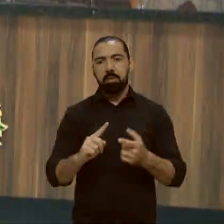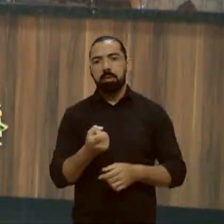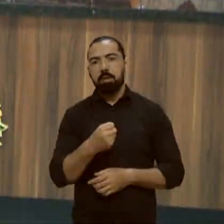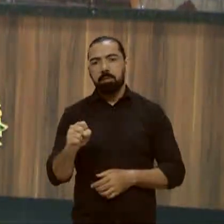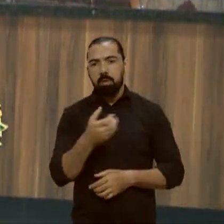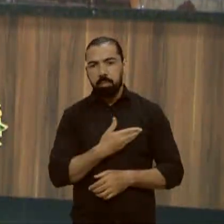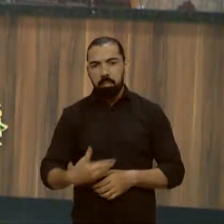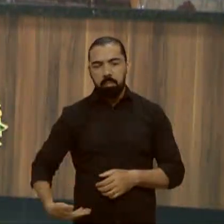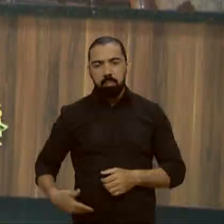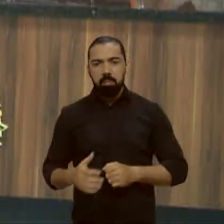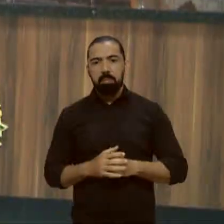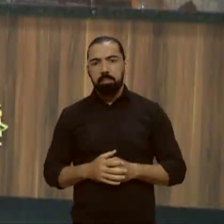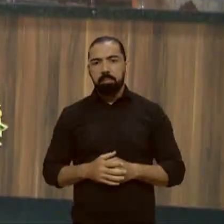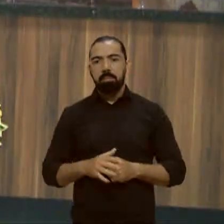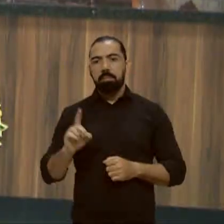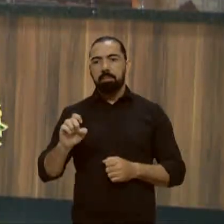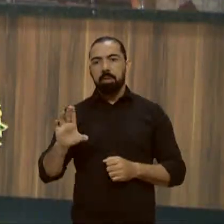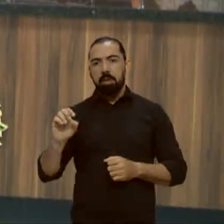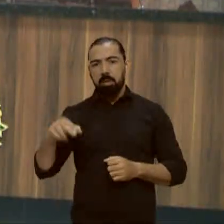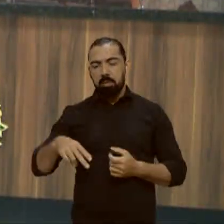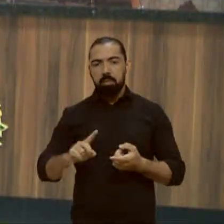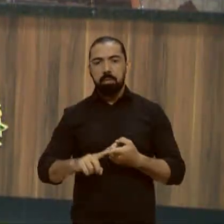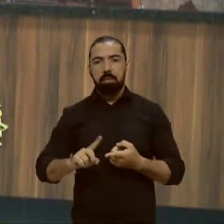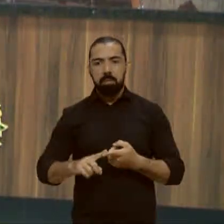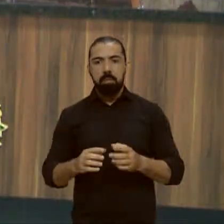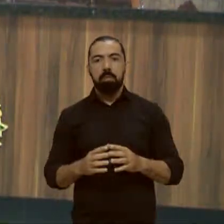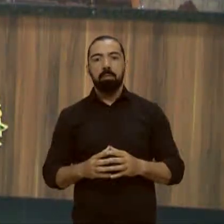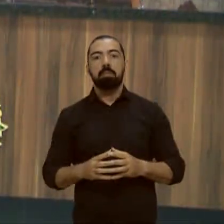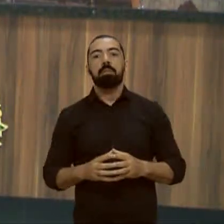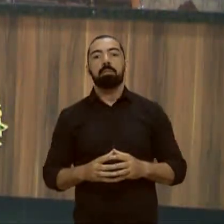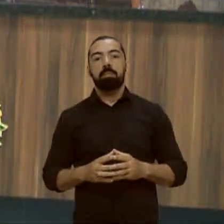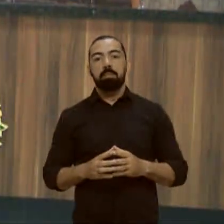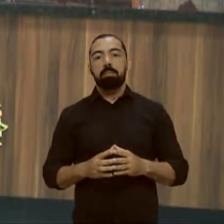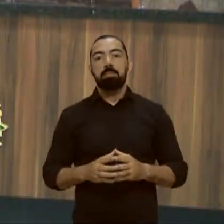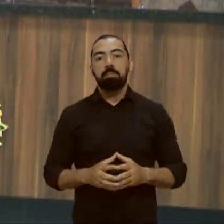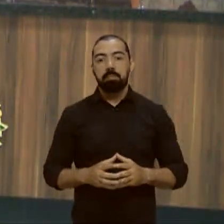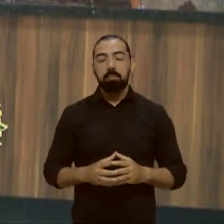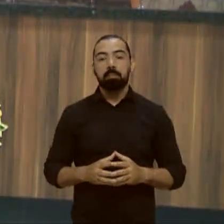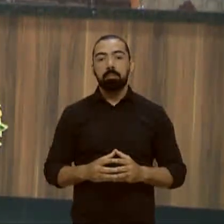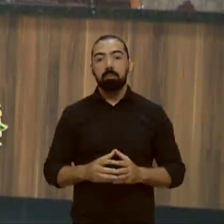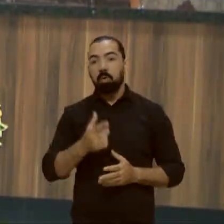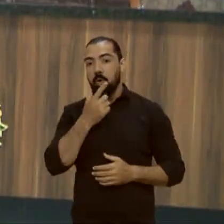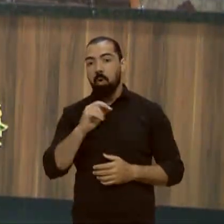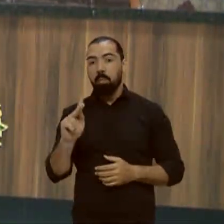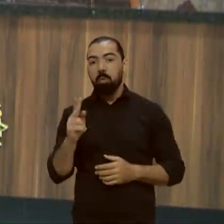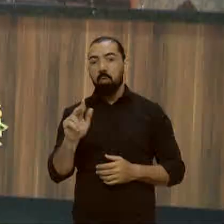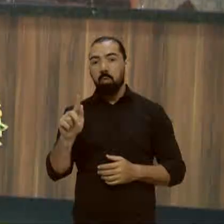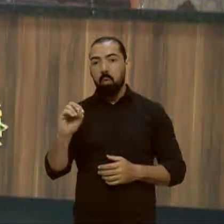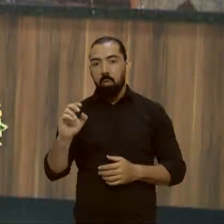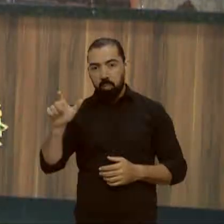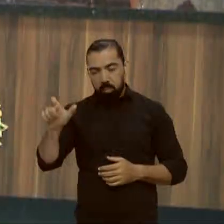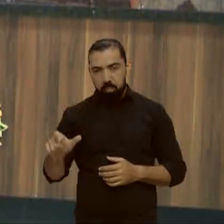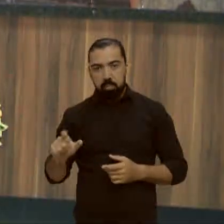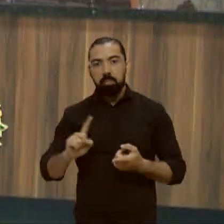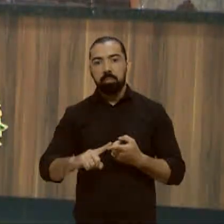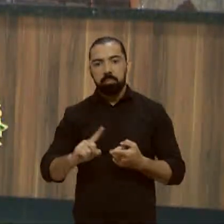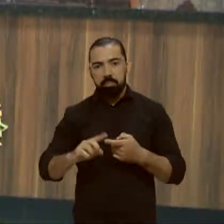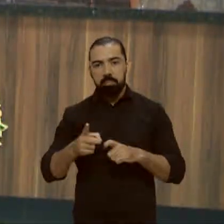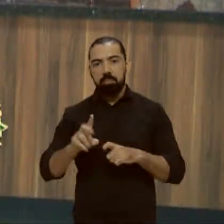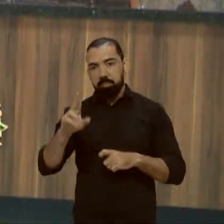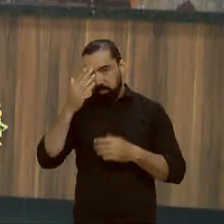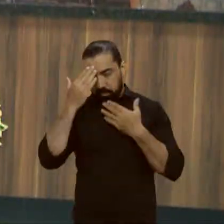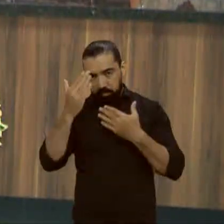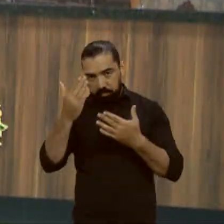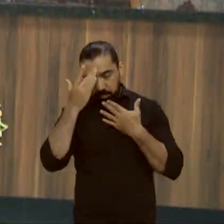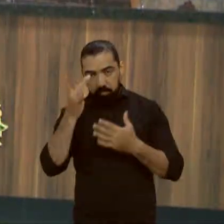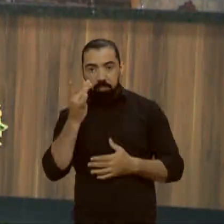Pública, né, o DECOM, aqui também do nosso estado, doutor Hugo Vasconcelos, agradecer